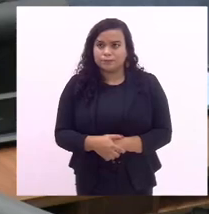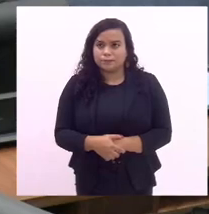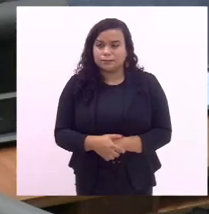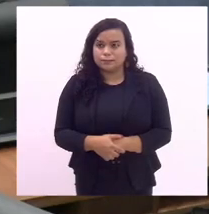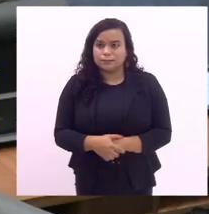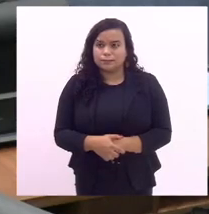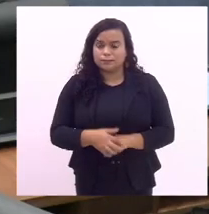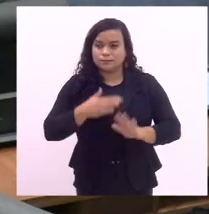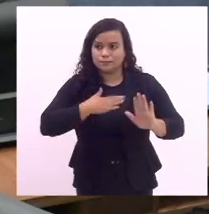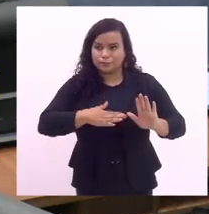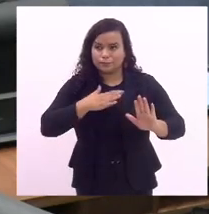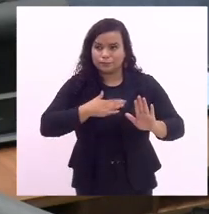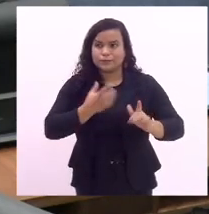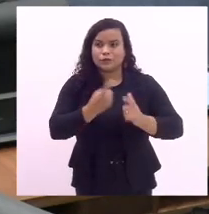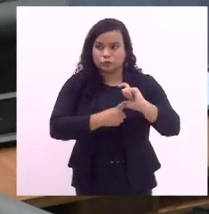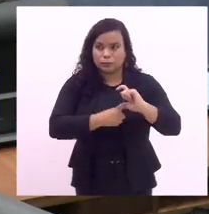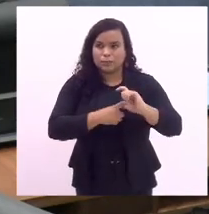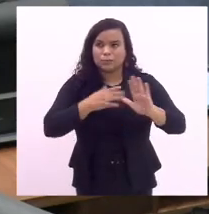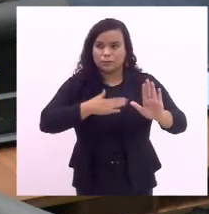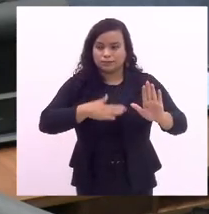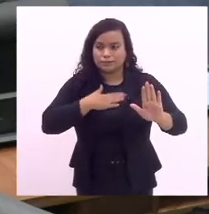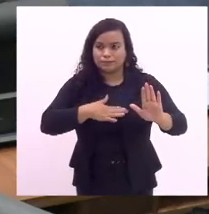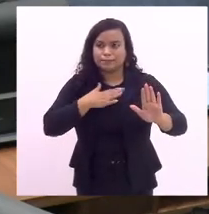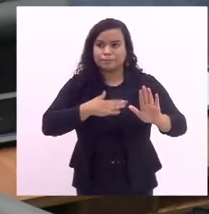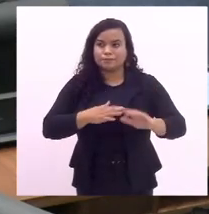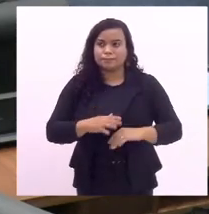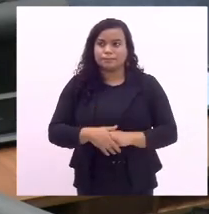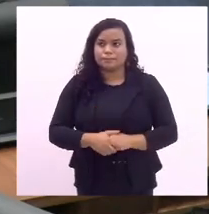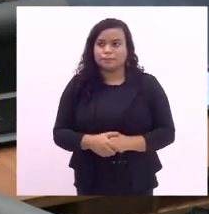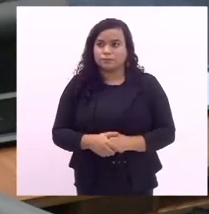Vamos suspender a sessão por alguns minutos.